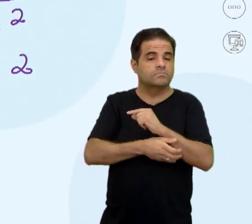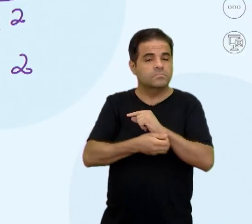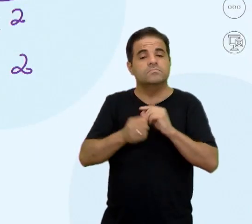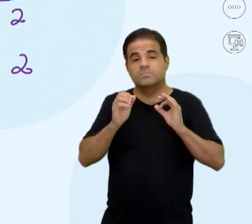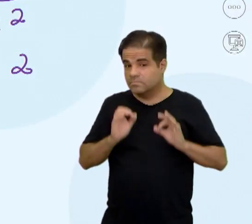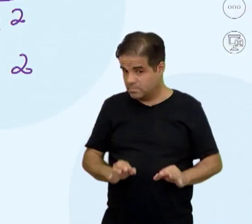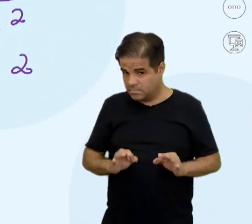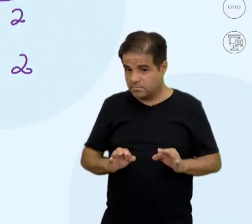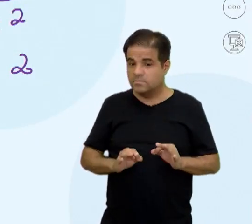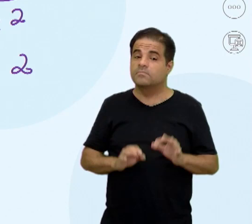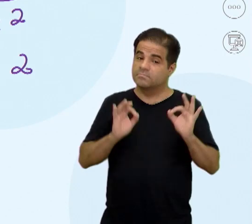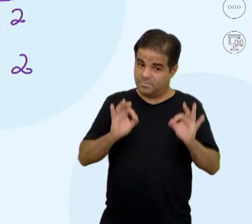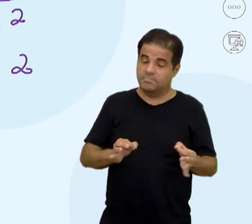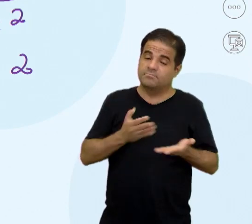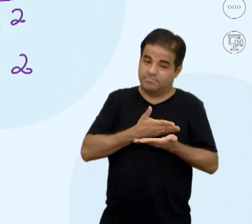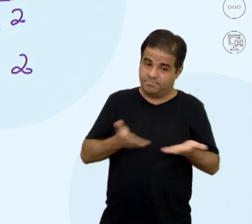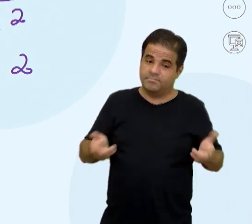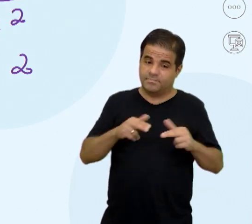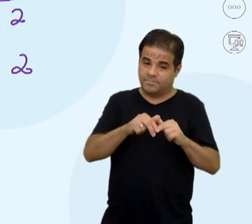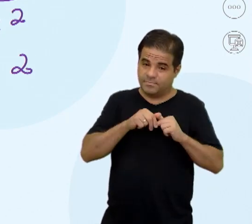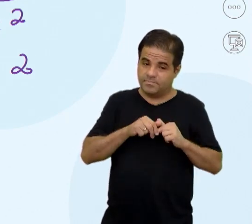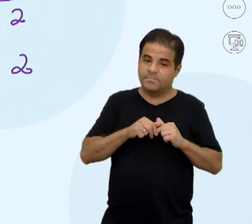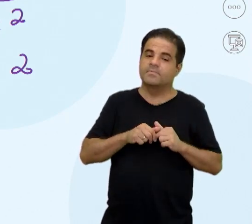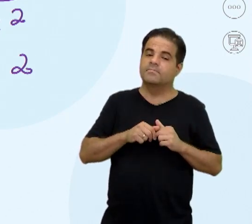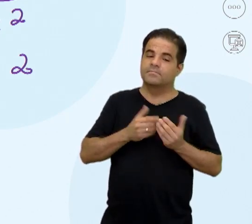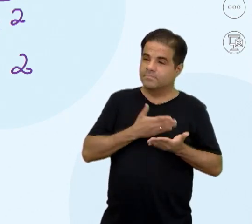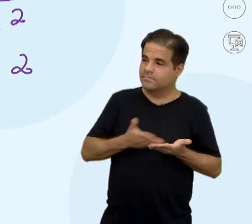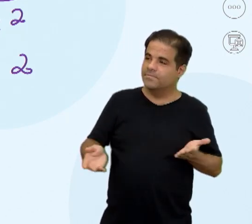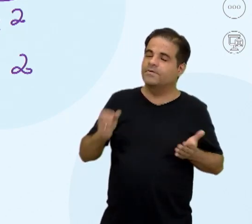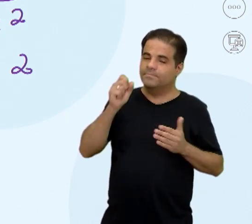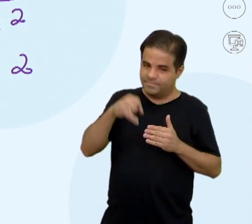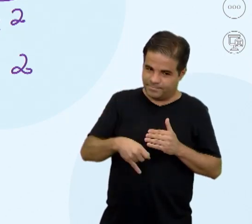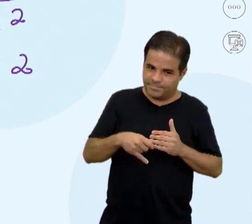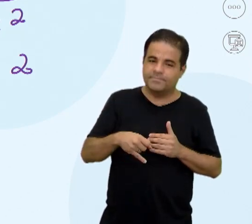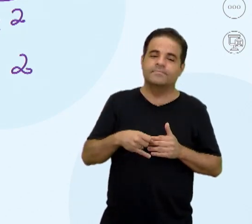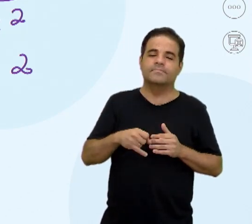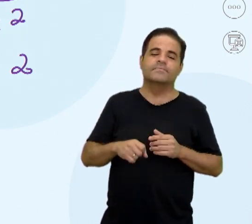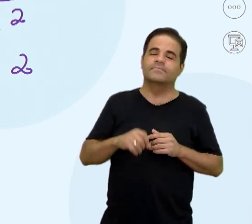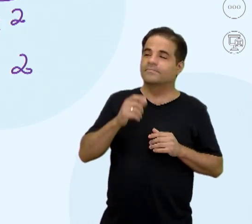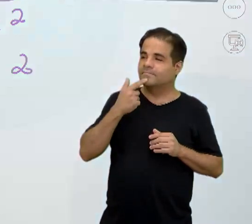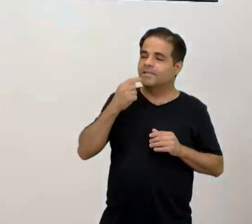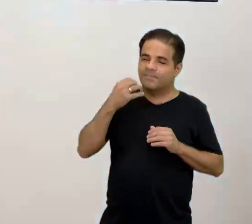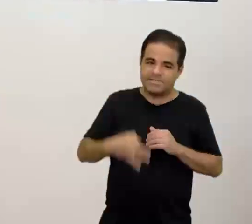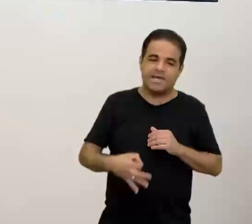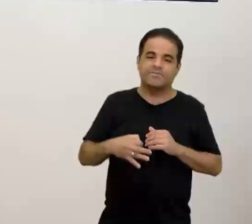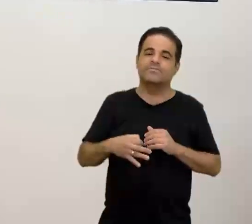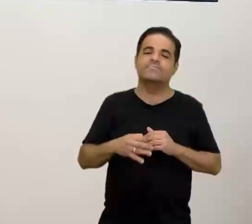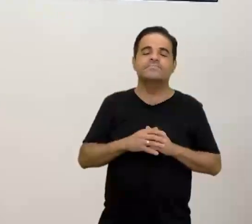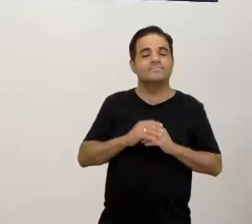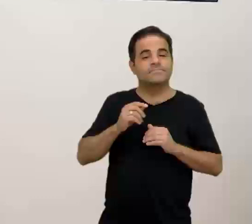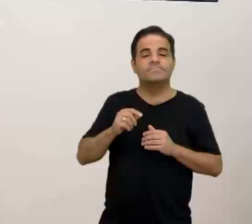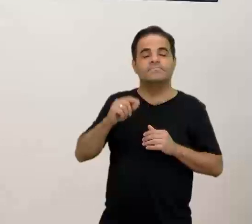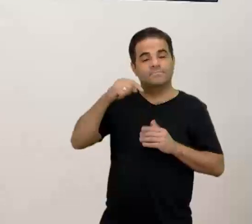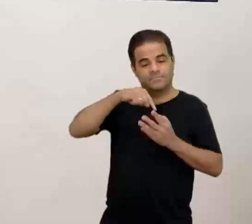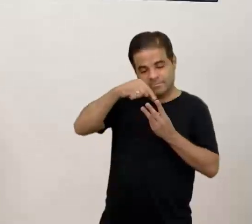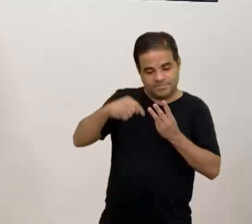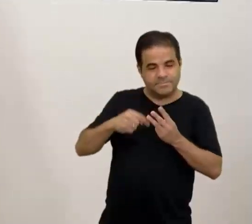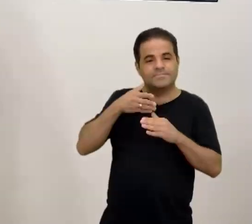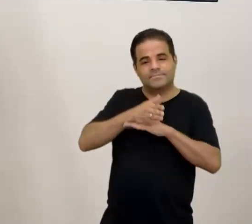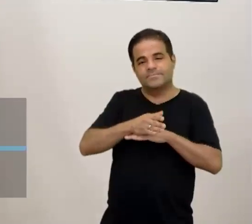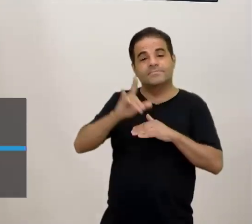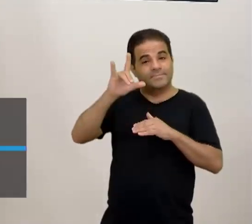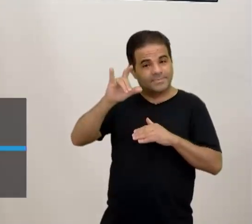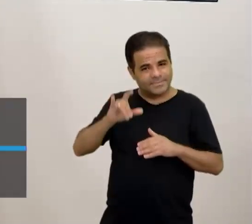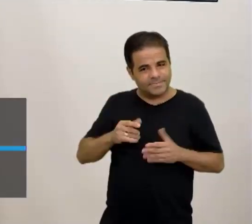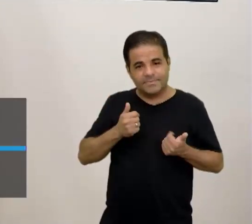Certo? Perfeito. Então, sim, pelo caso lado, ângulo, lado, o Moisés, a Monique e o Matheus aqui no Instagram, eles acertaram. Tem aplausos